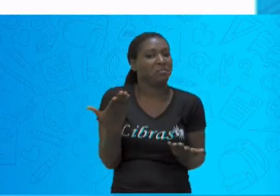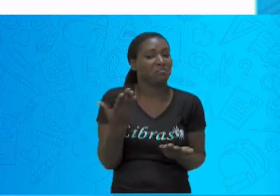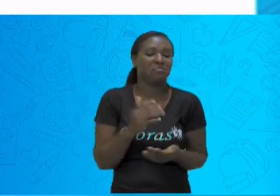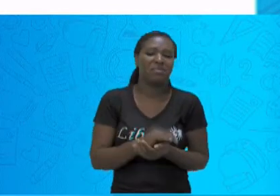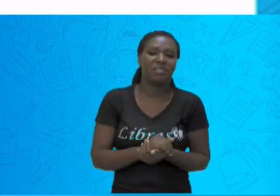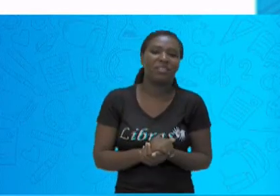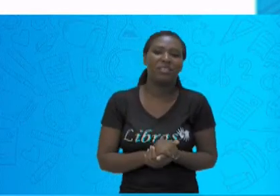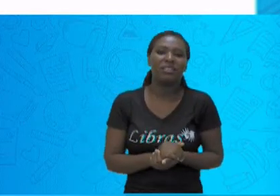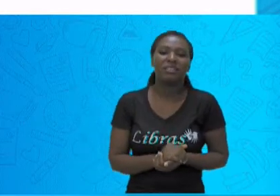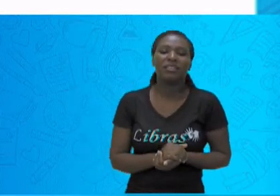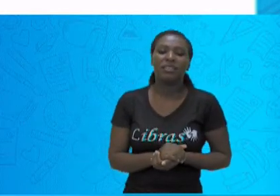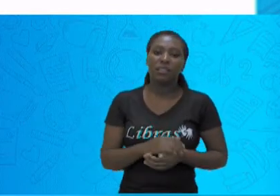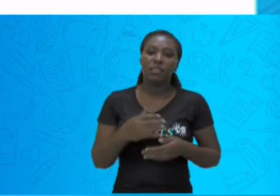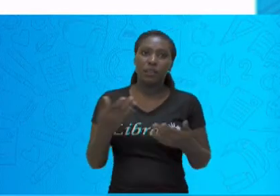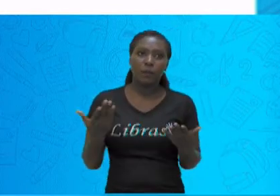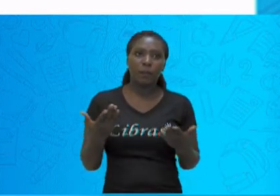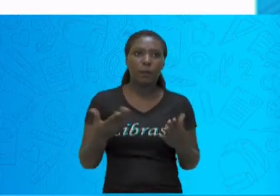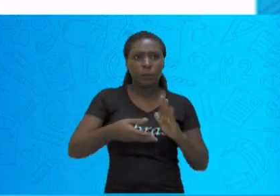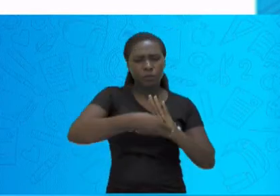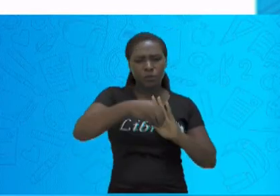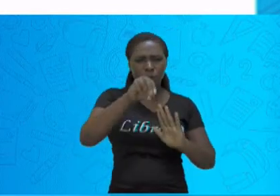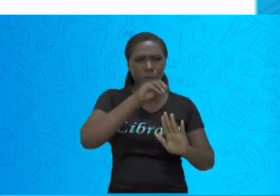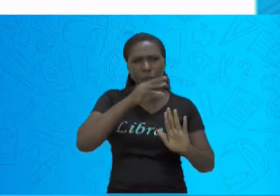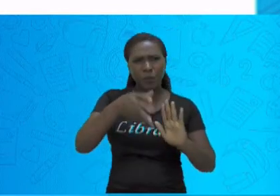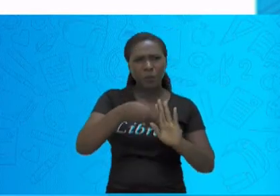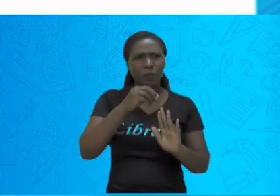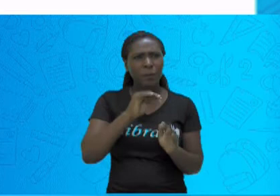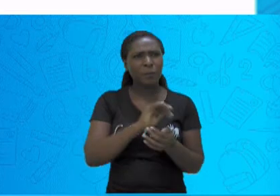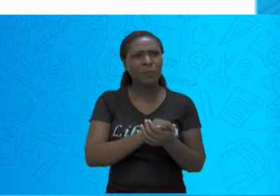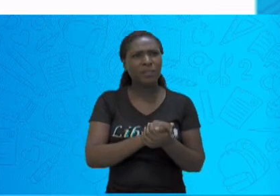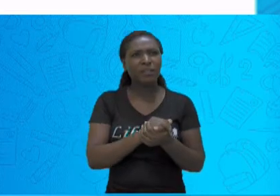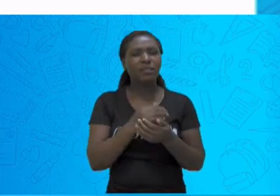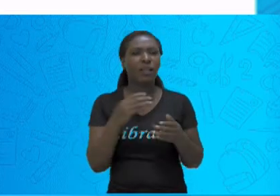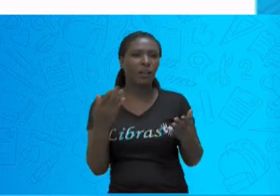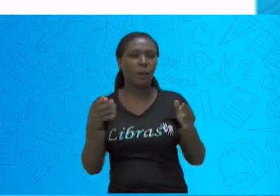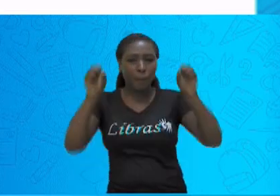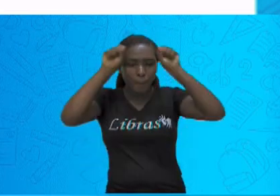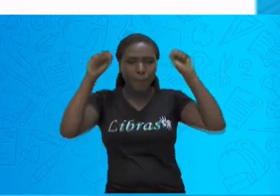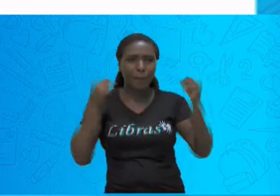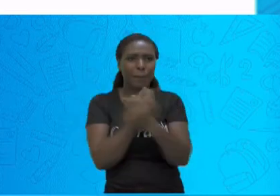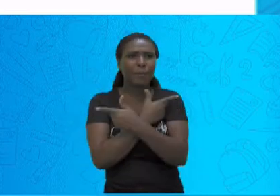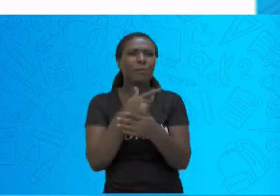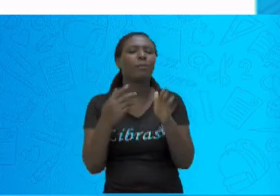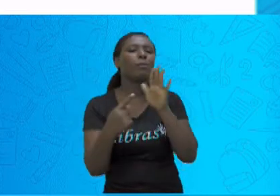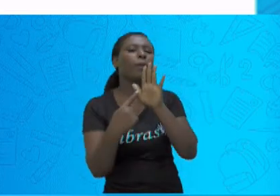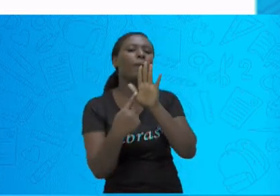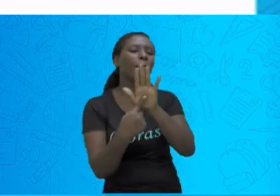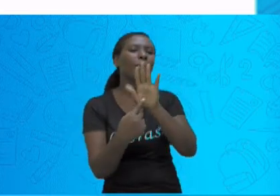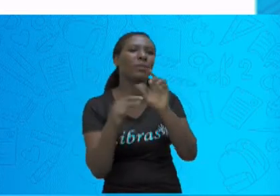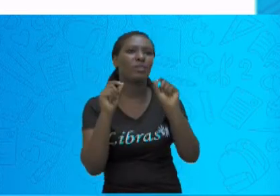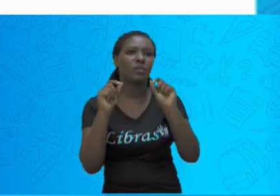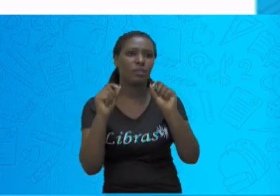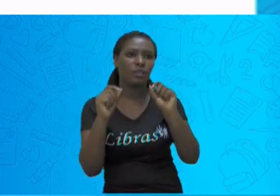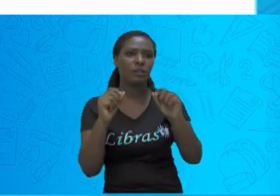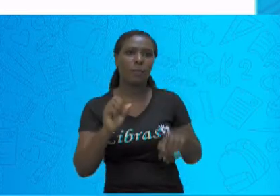nobres, chefes guerreiros, responsáveis pela administração pública, os sacerdotes,